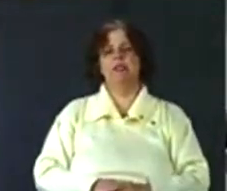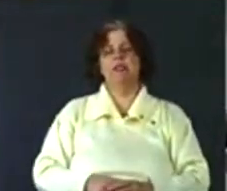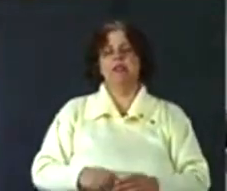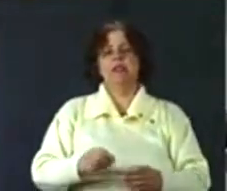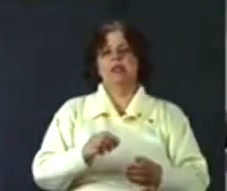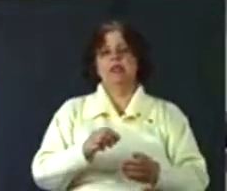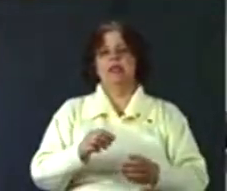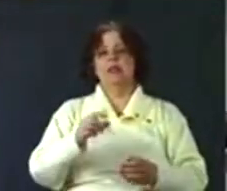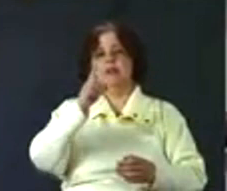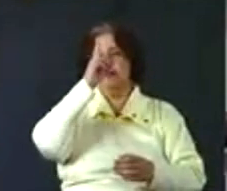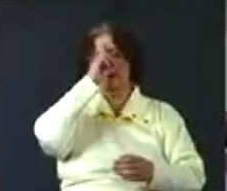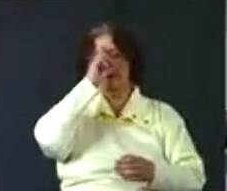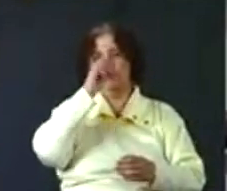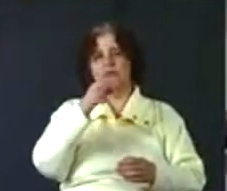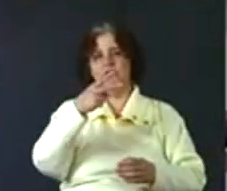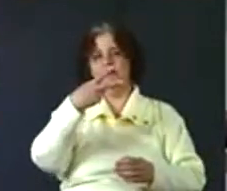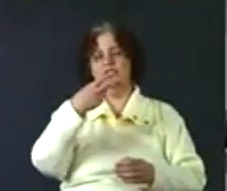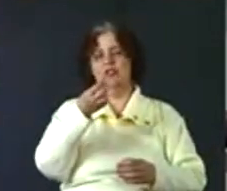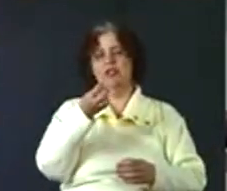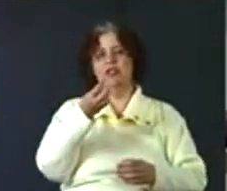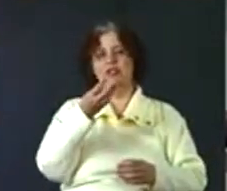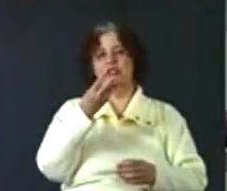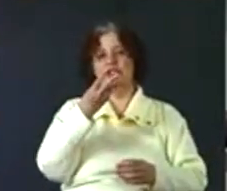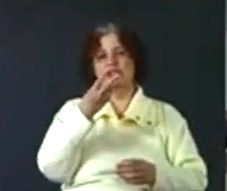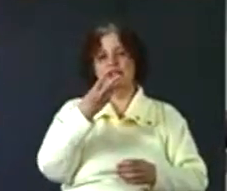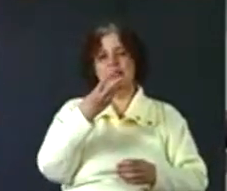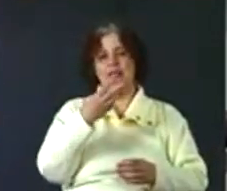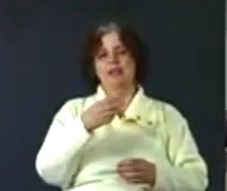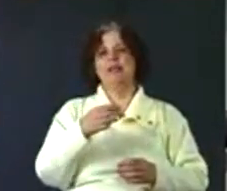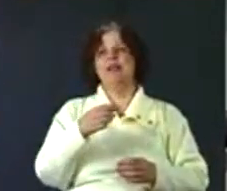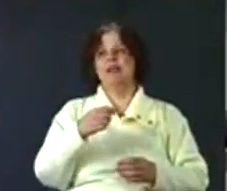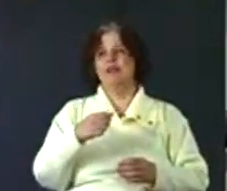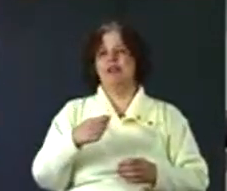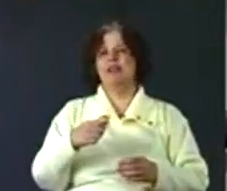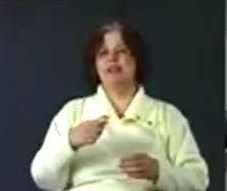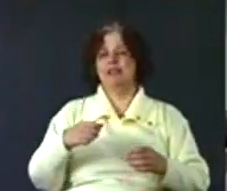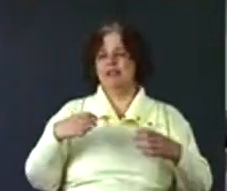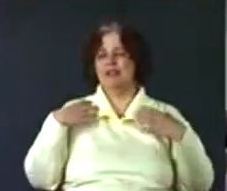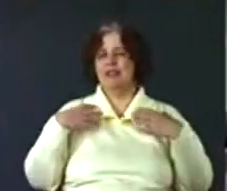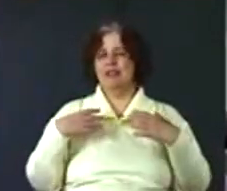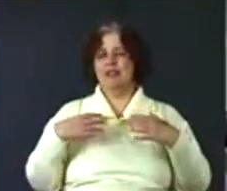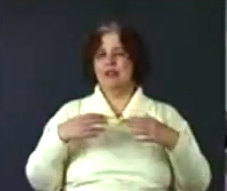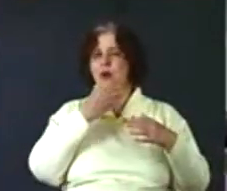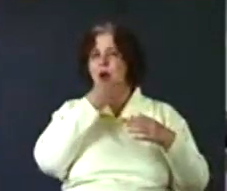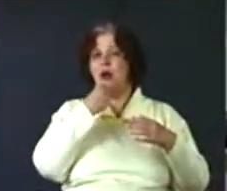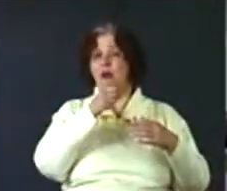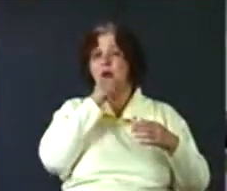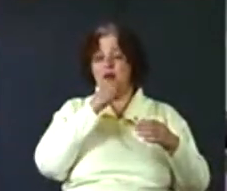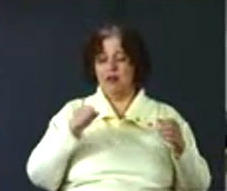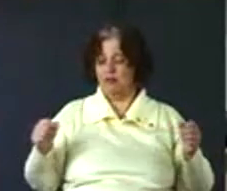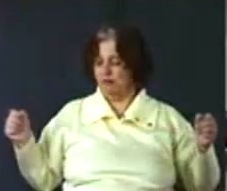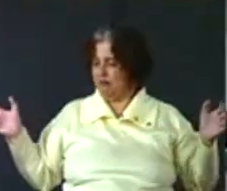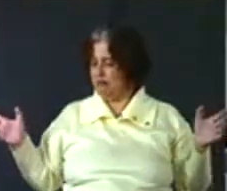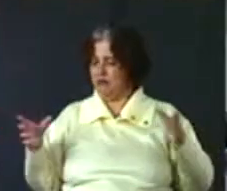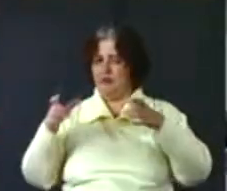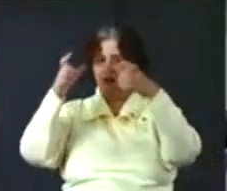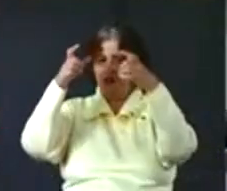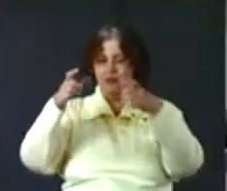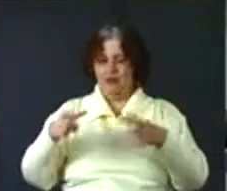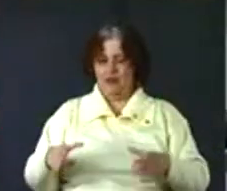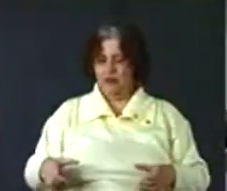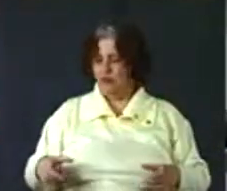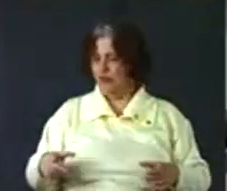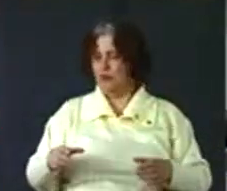155, será martirizado, será amarrado num poste e será incendiado, as pessoas vão trocar, e alguns chegam a dizer que ele